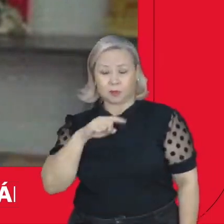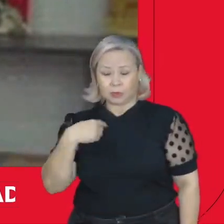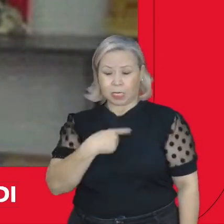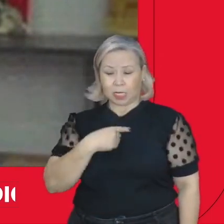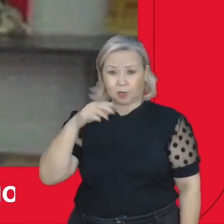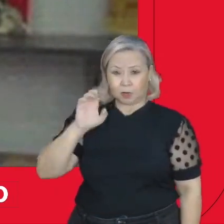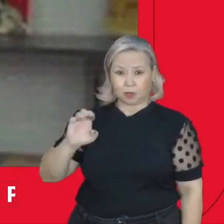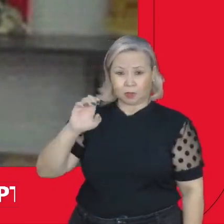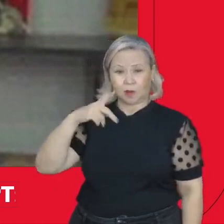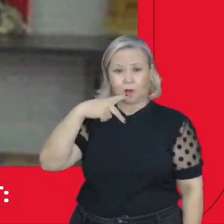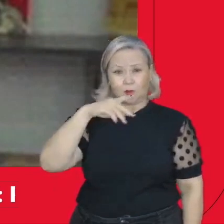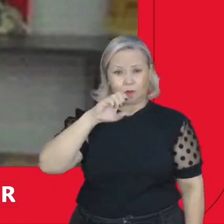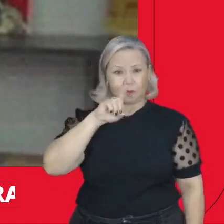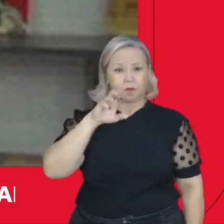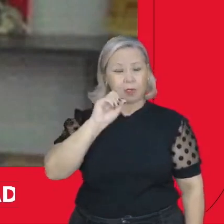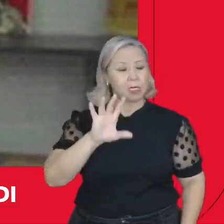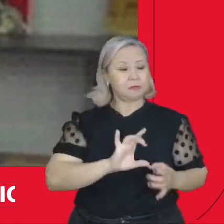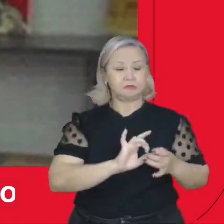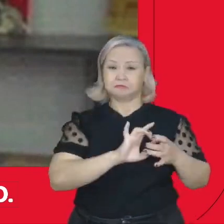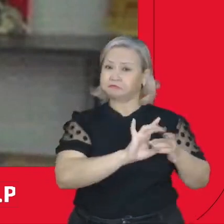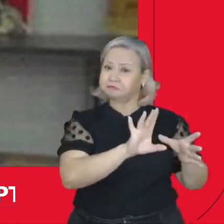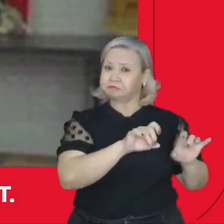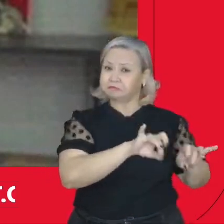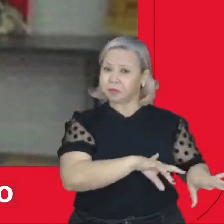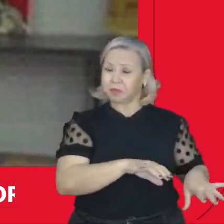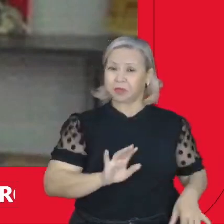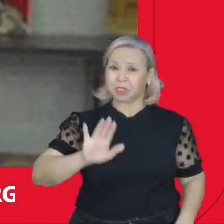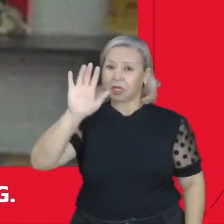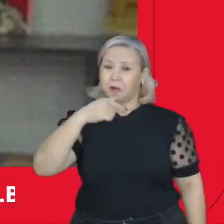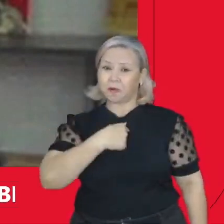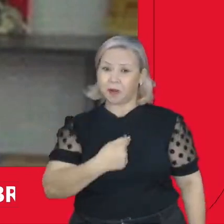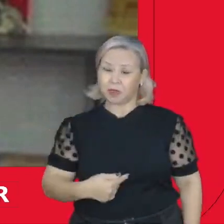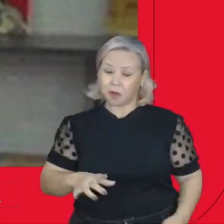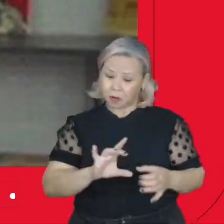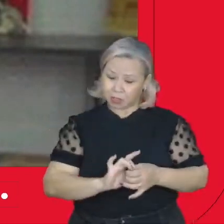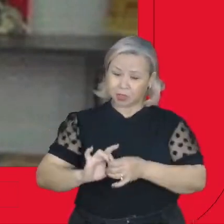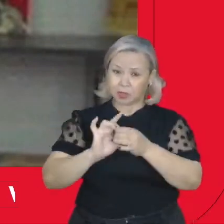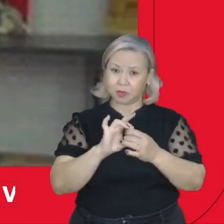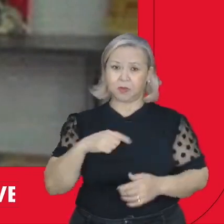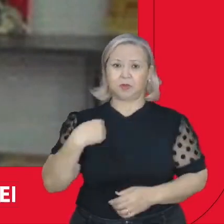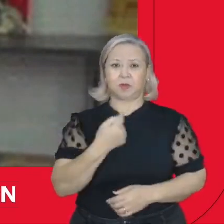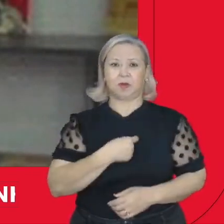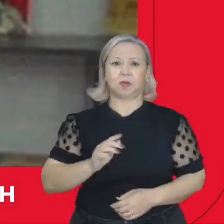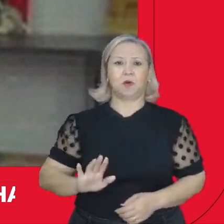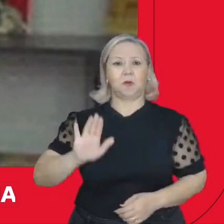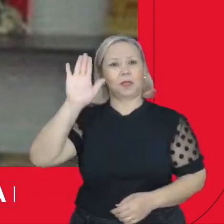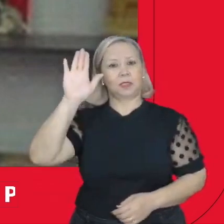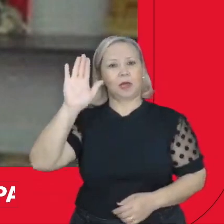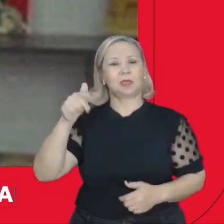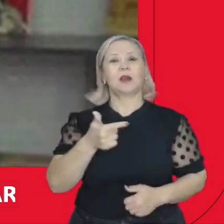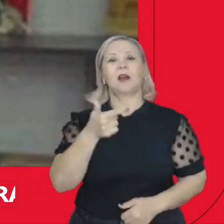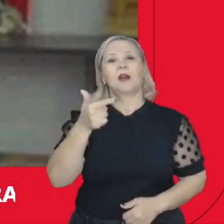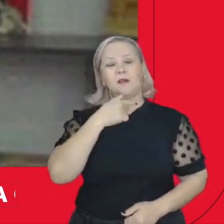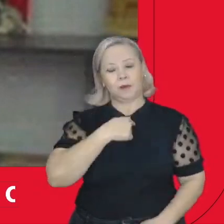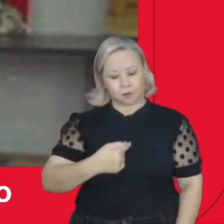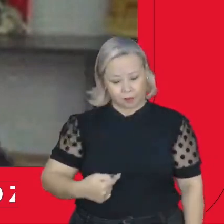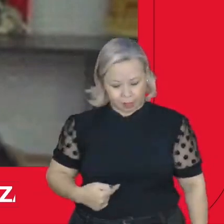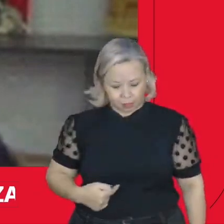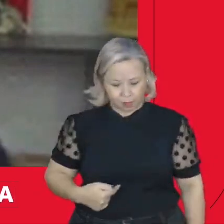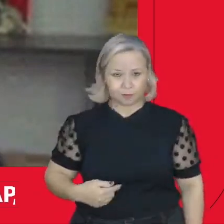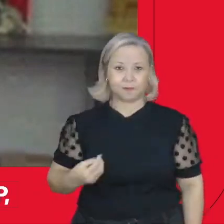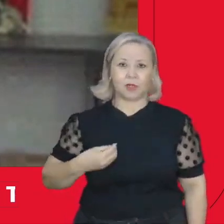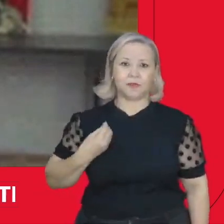grande, especialmente em Porto Alegre, na região metropolitana, se alia conosco no primeiro turno. O Pedro Ruas era o candidato a governador